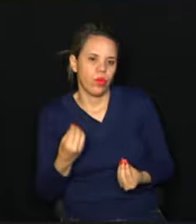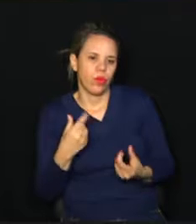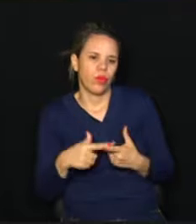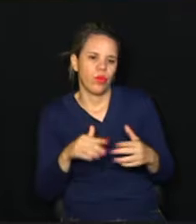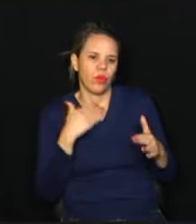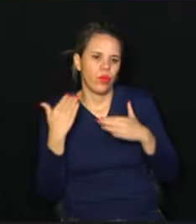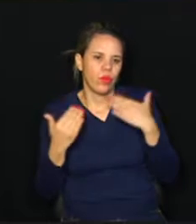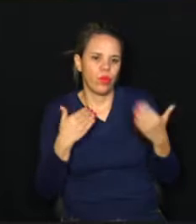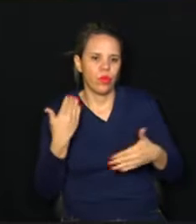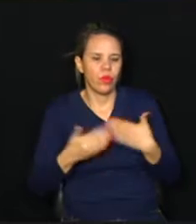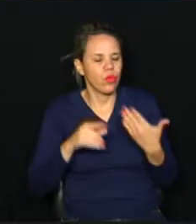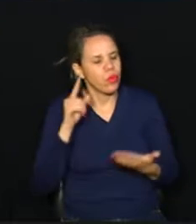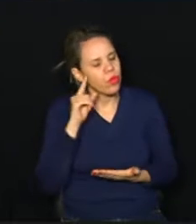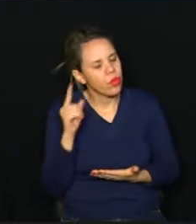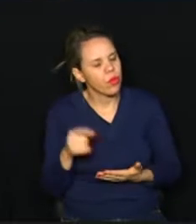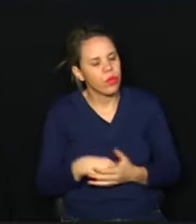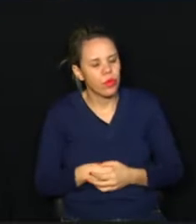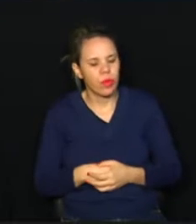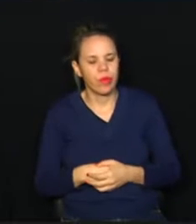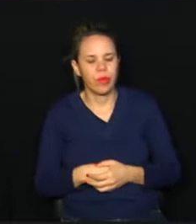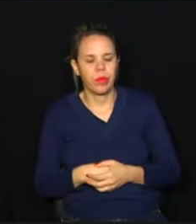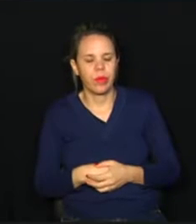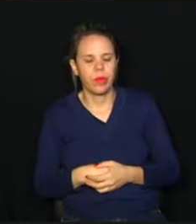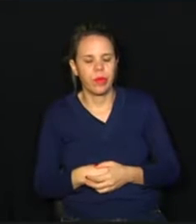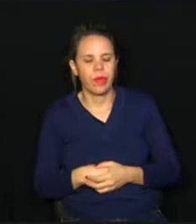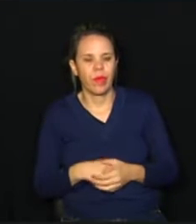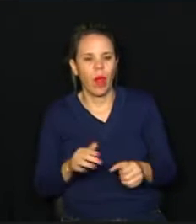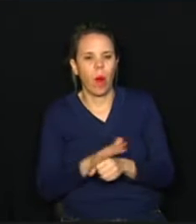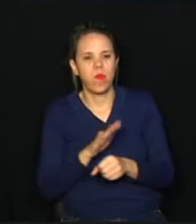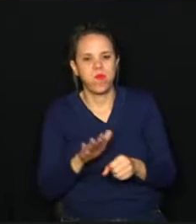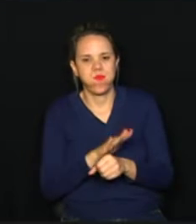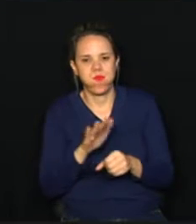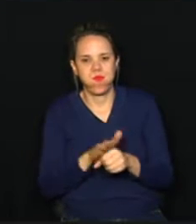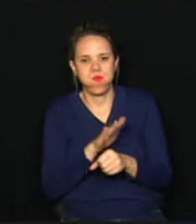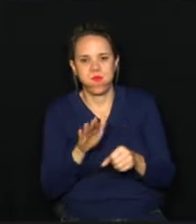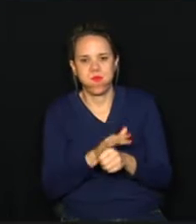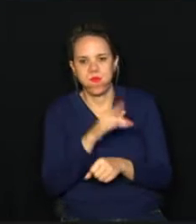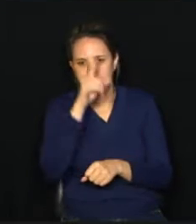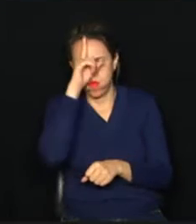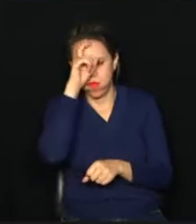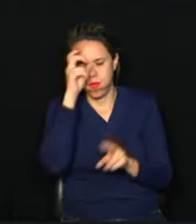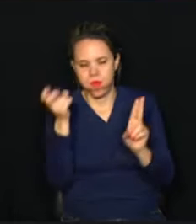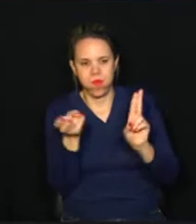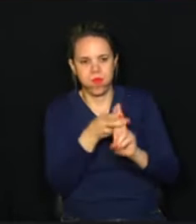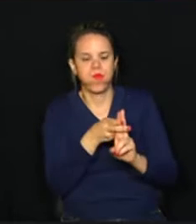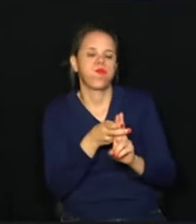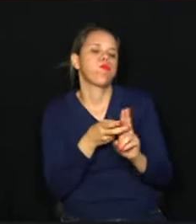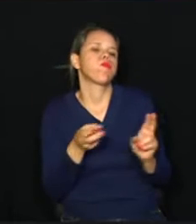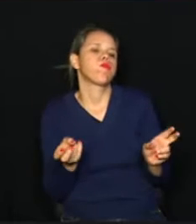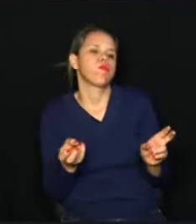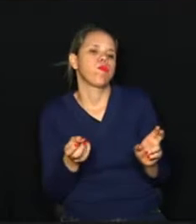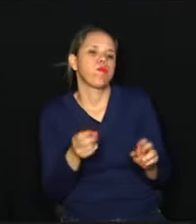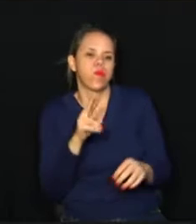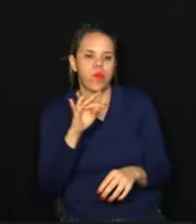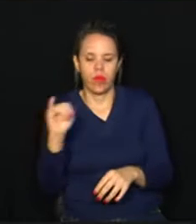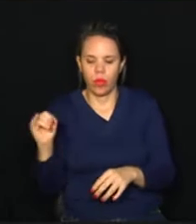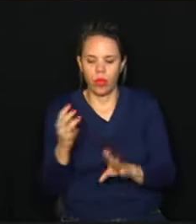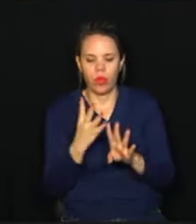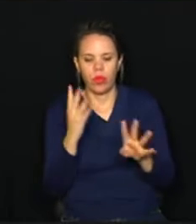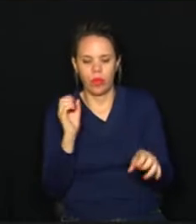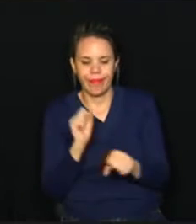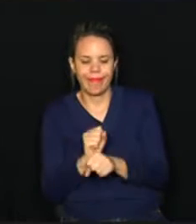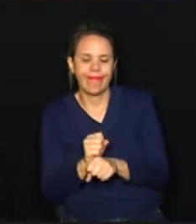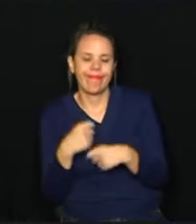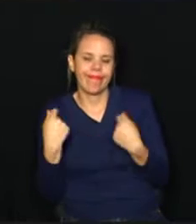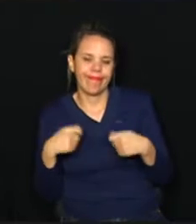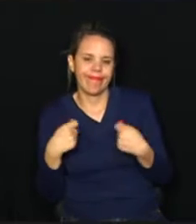mortes diárias, situação de colapso no sistema de saúde, fila de espera, e a gente, portanto, precisa aqui